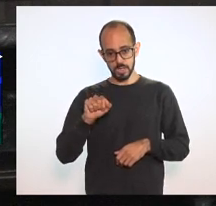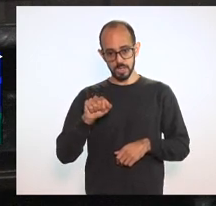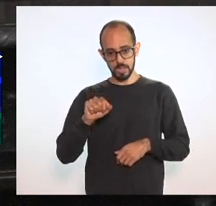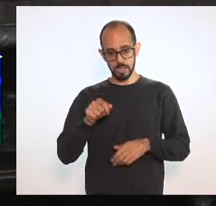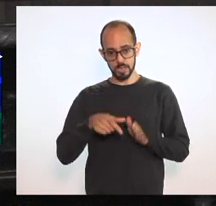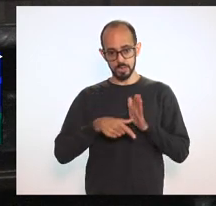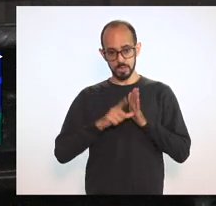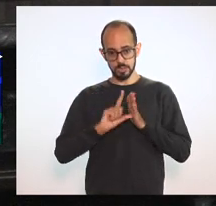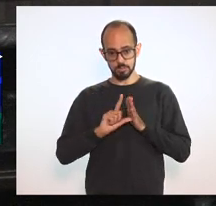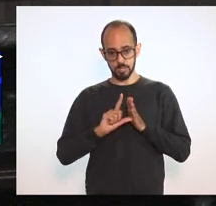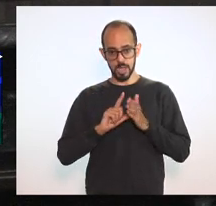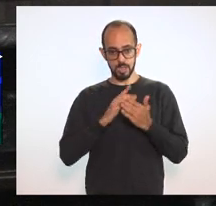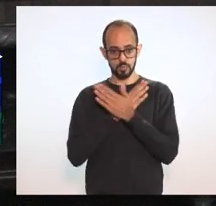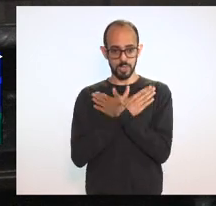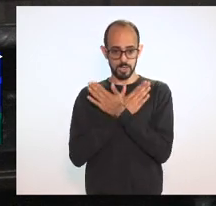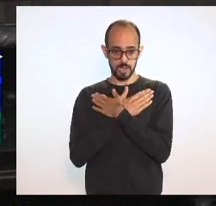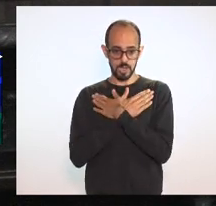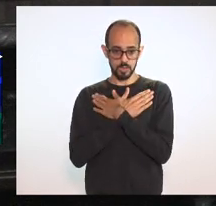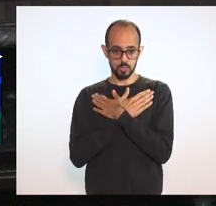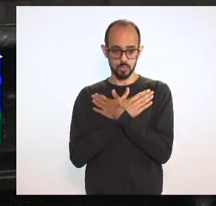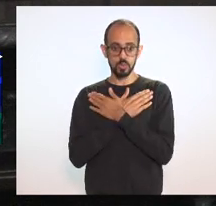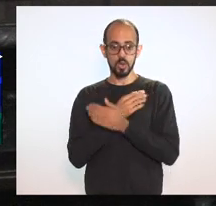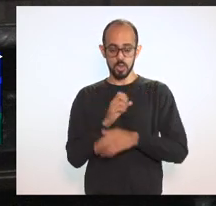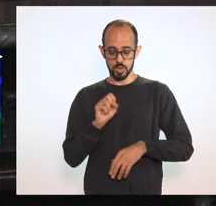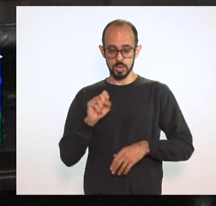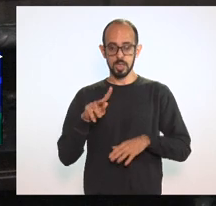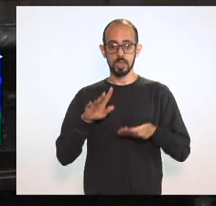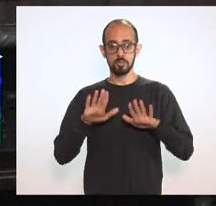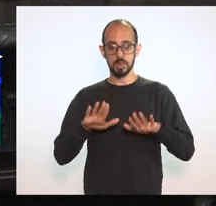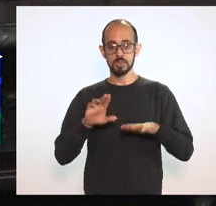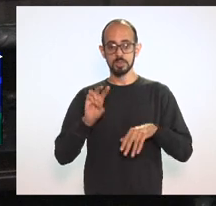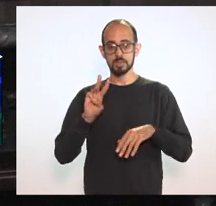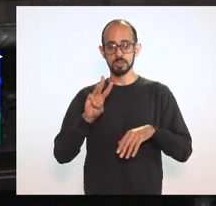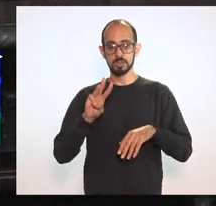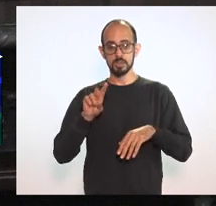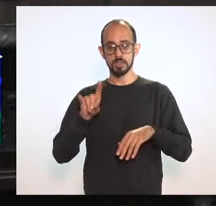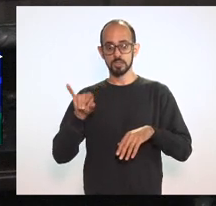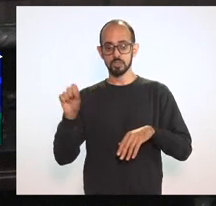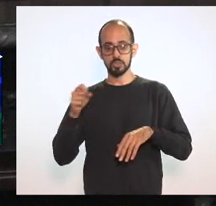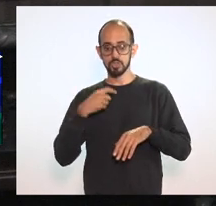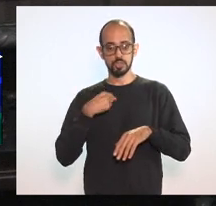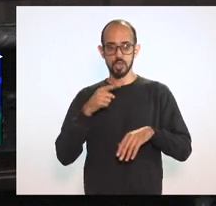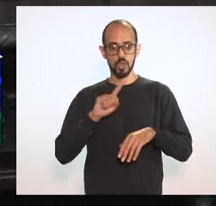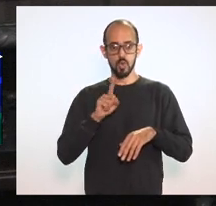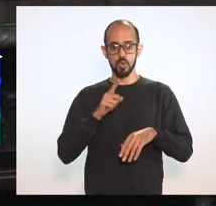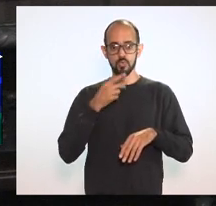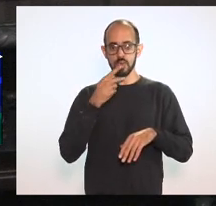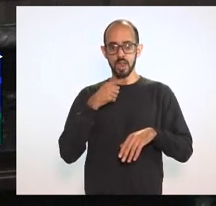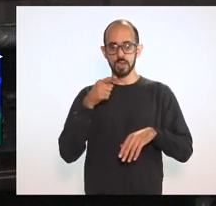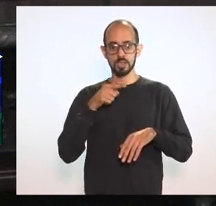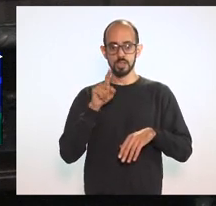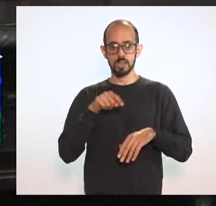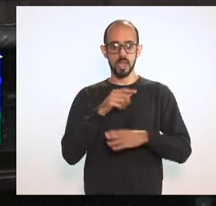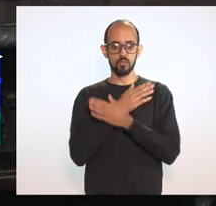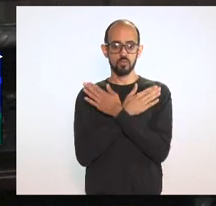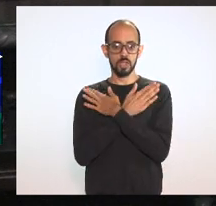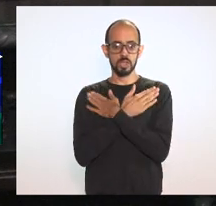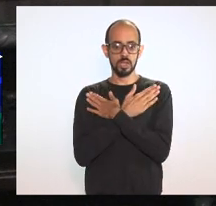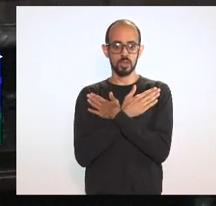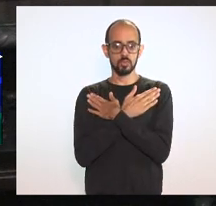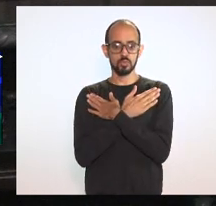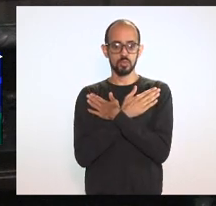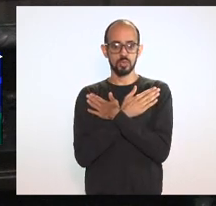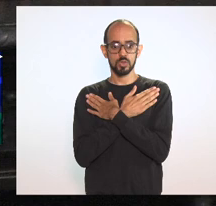feriados é uma coisa esses outros três dias eu não chamaria de feriado eu chamaria por exemplo de